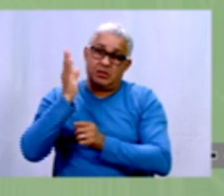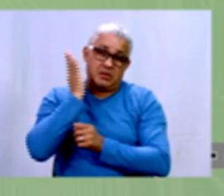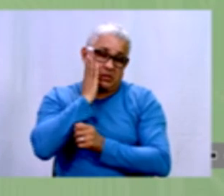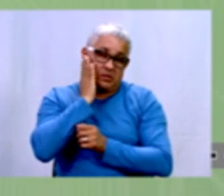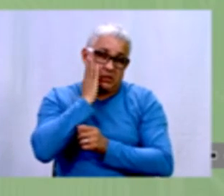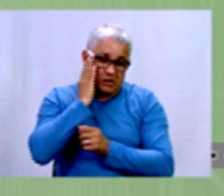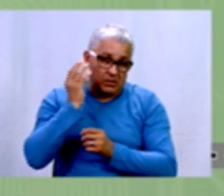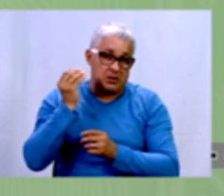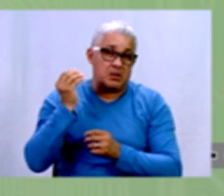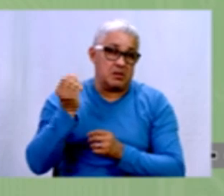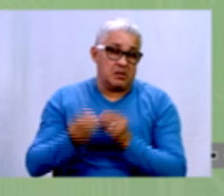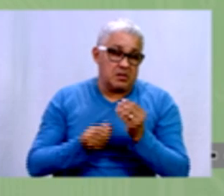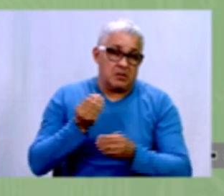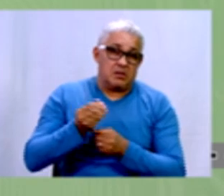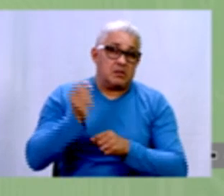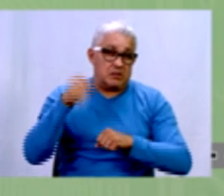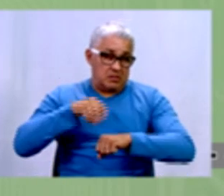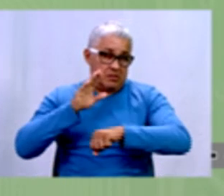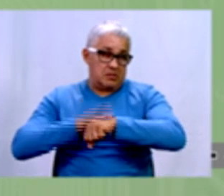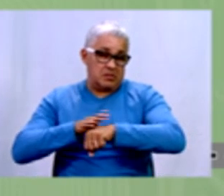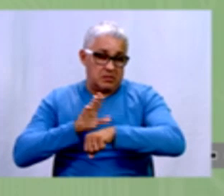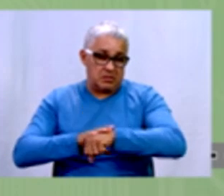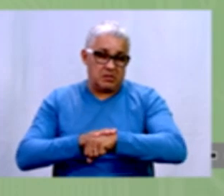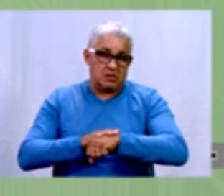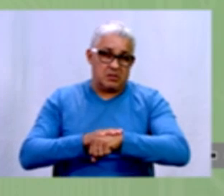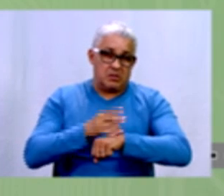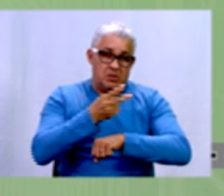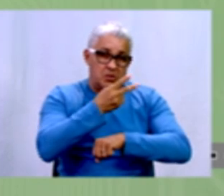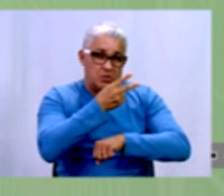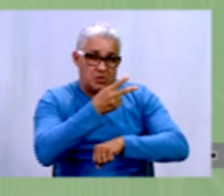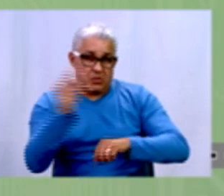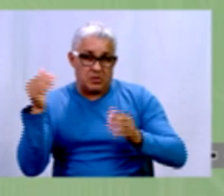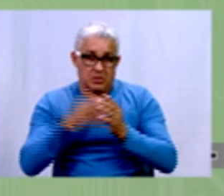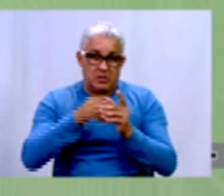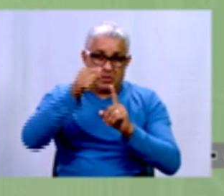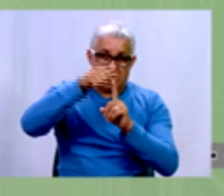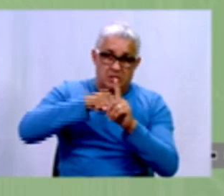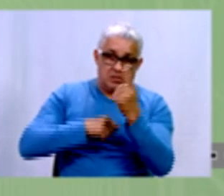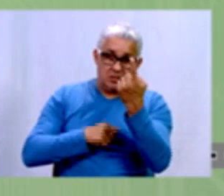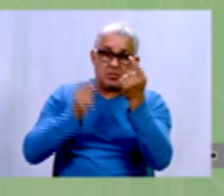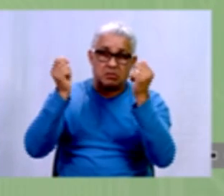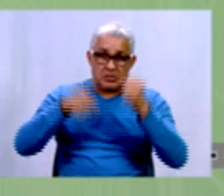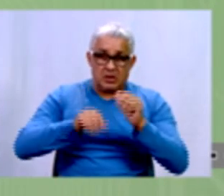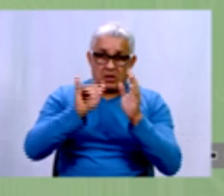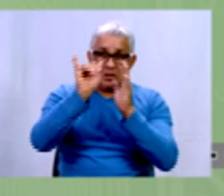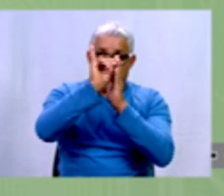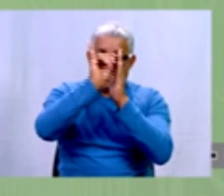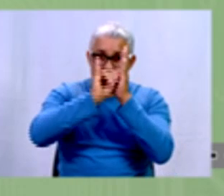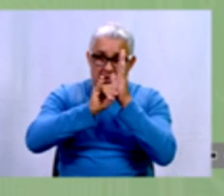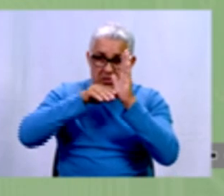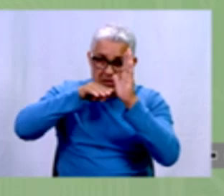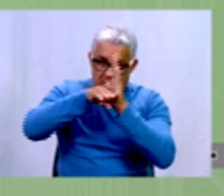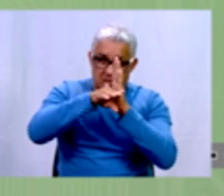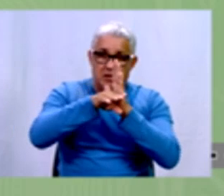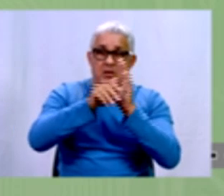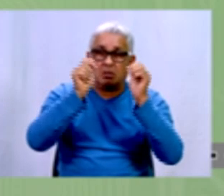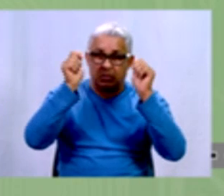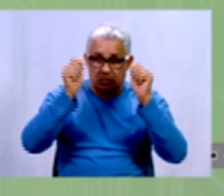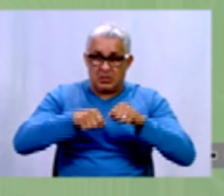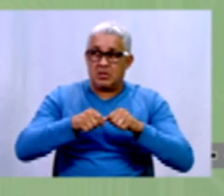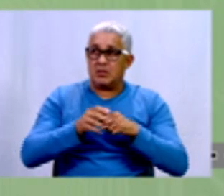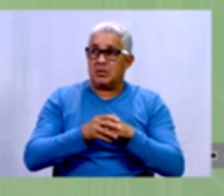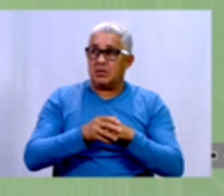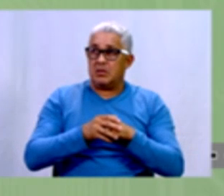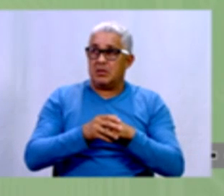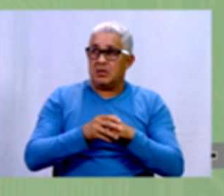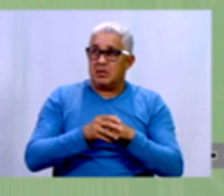saiba que vá dar tempo de, no período de 2 a 4 semanas, implementar. Então ela traz aqui do Product